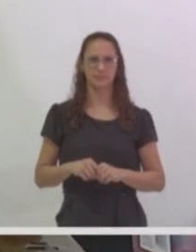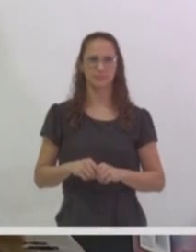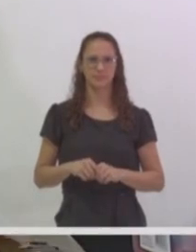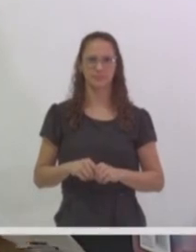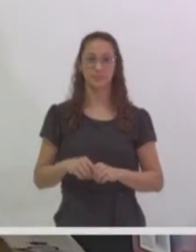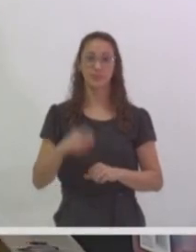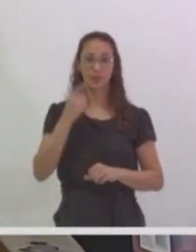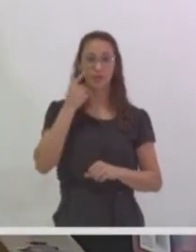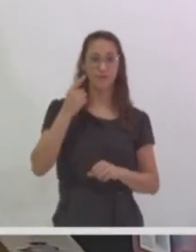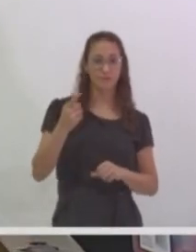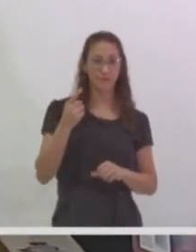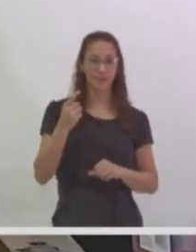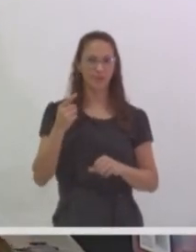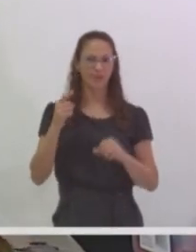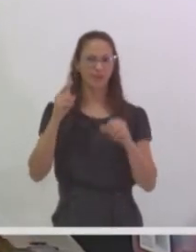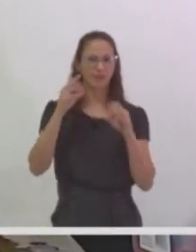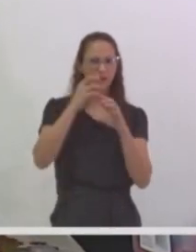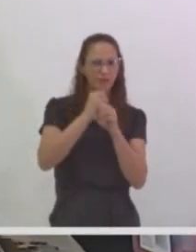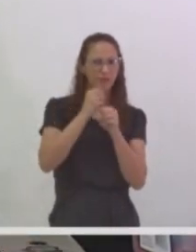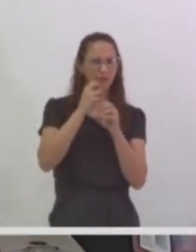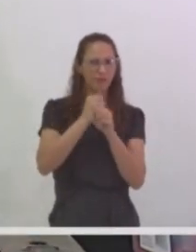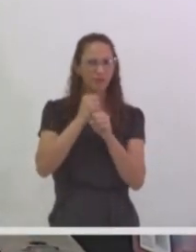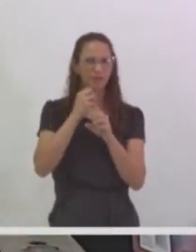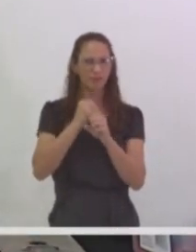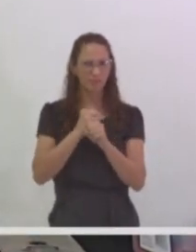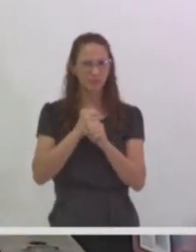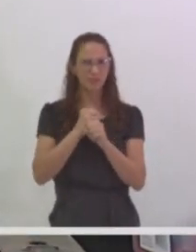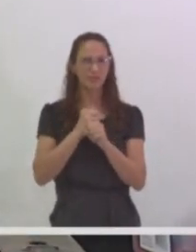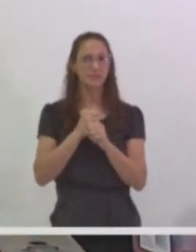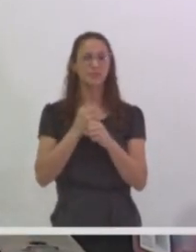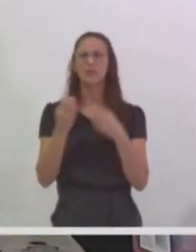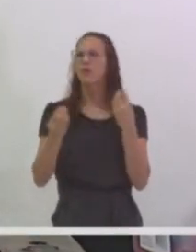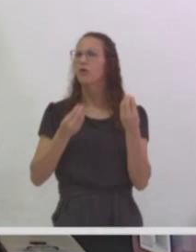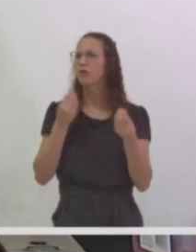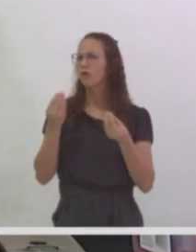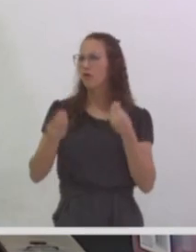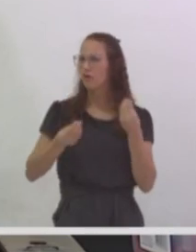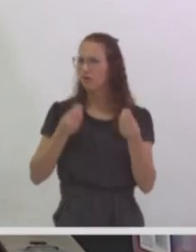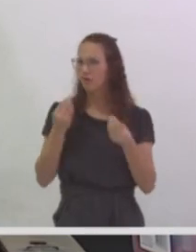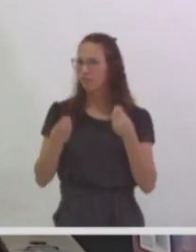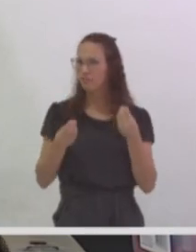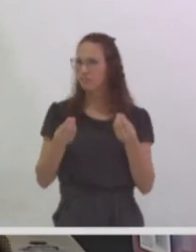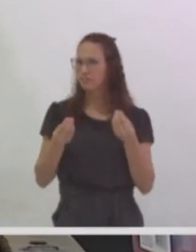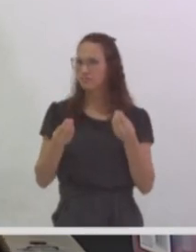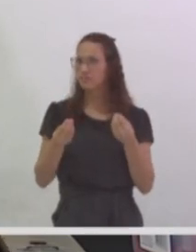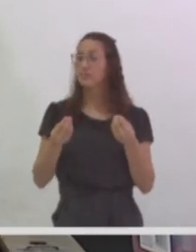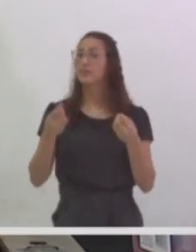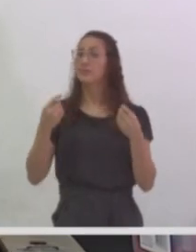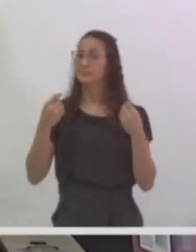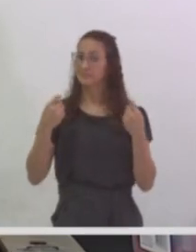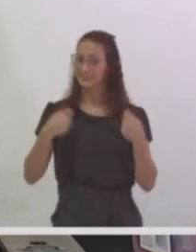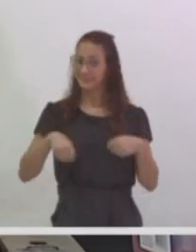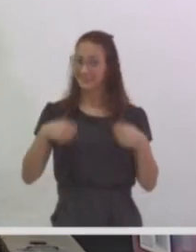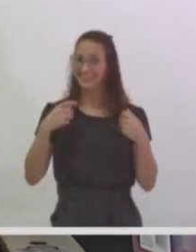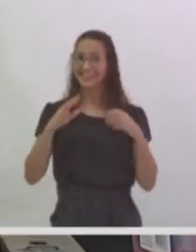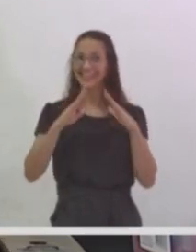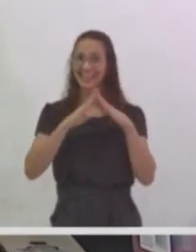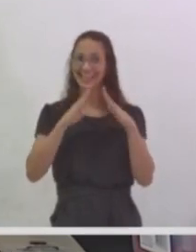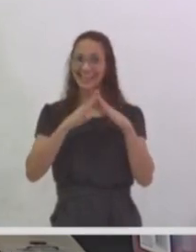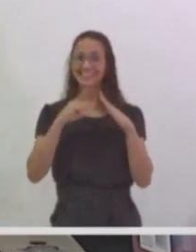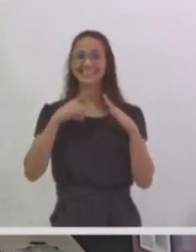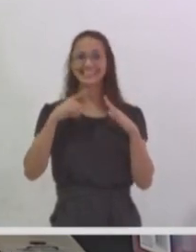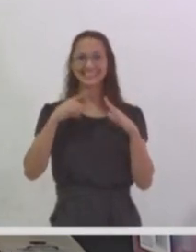lembrado como é que nós fazemos a contagem? Pois é. Utilize na sua casa tampinhas. coloque